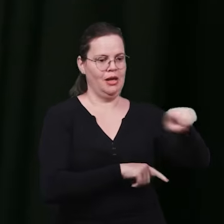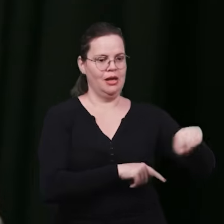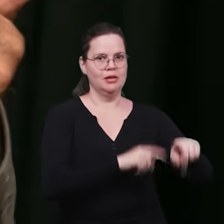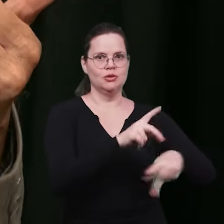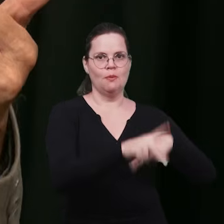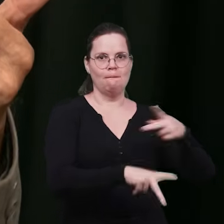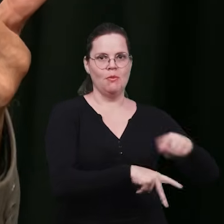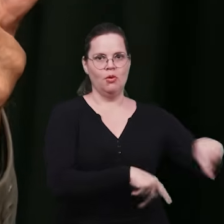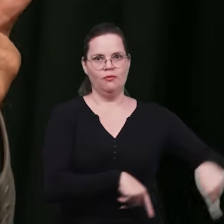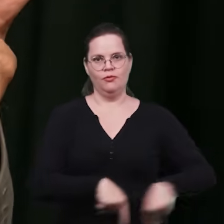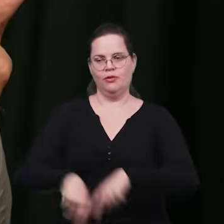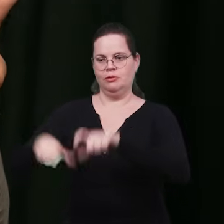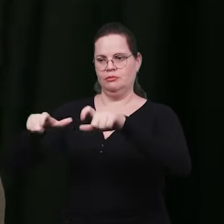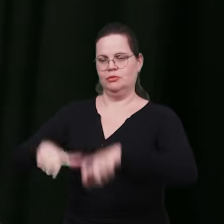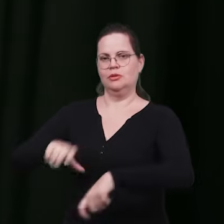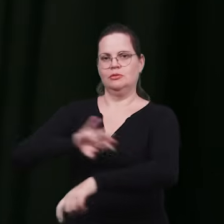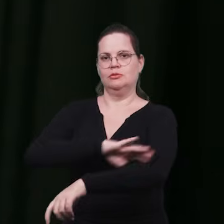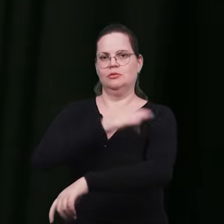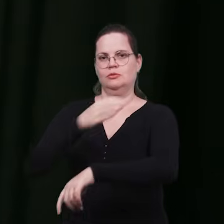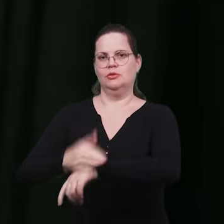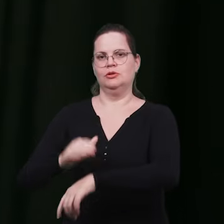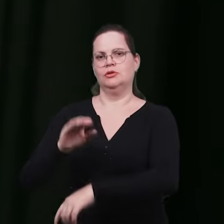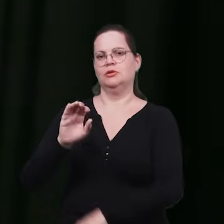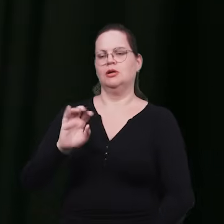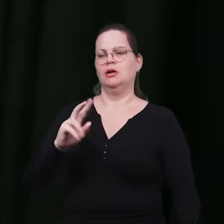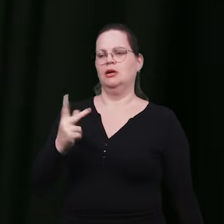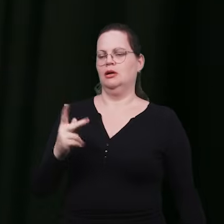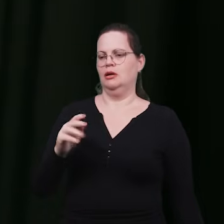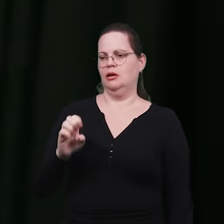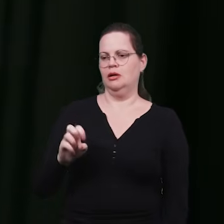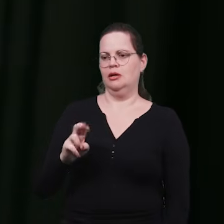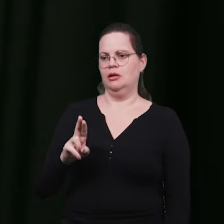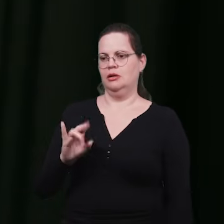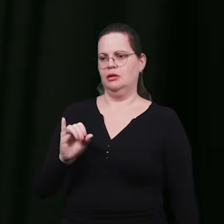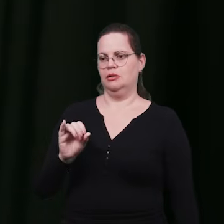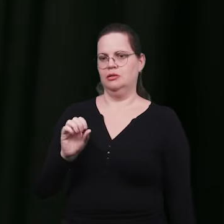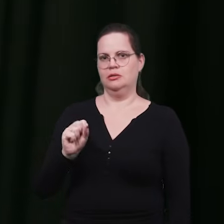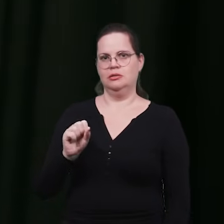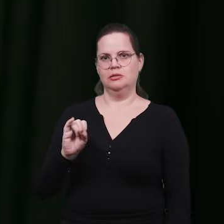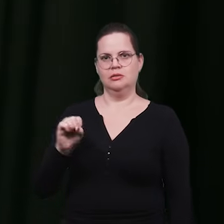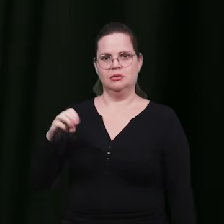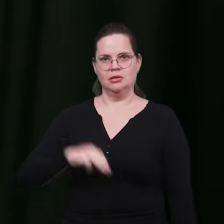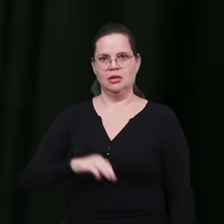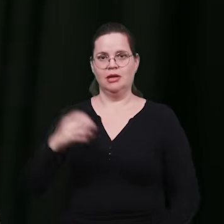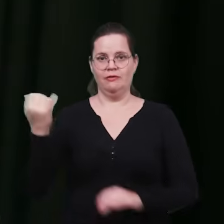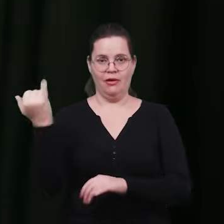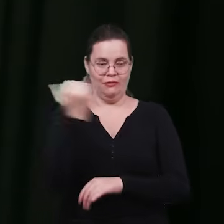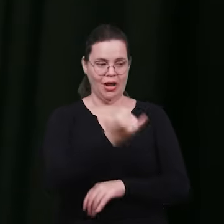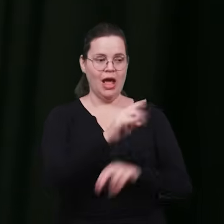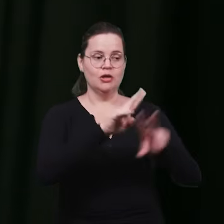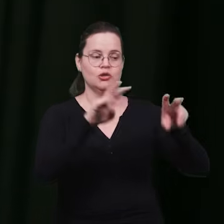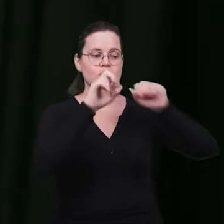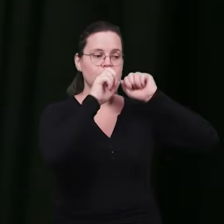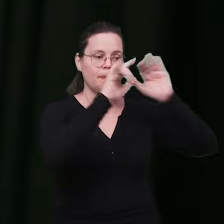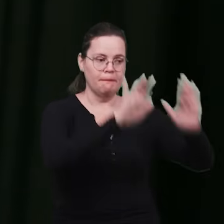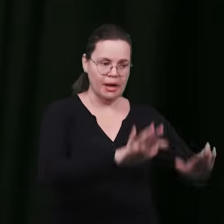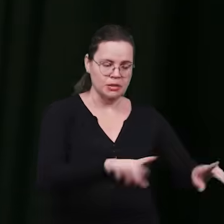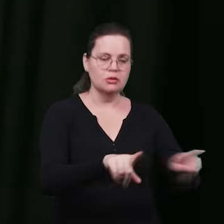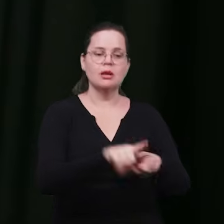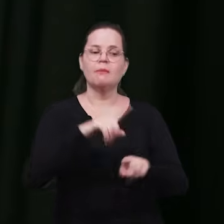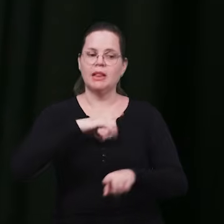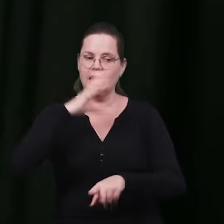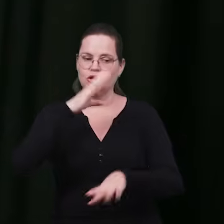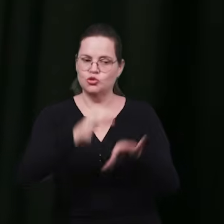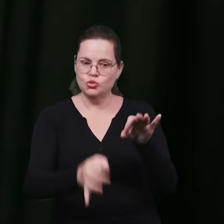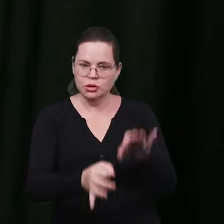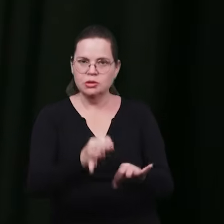Monte Gerizim para falar das bênçãos e das maldições, não é isso? Pois bem, Havia bênção, mas